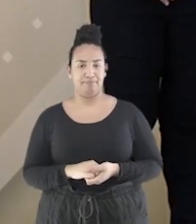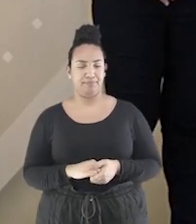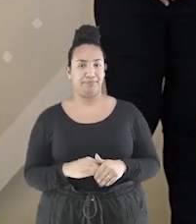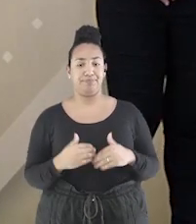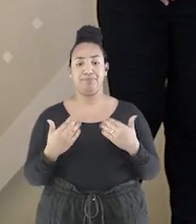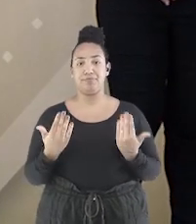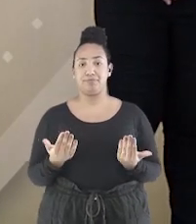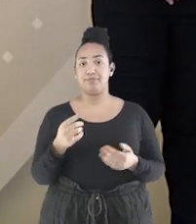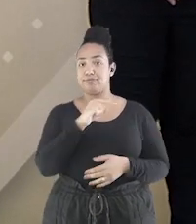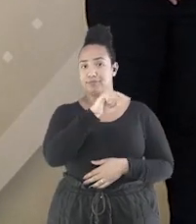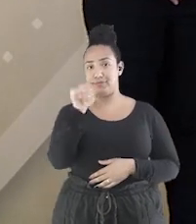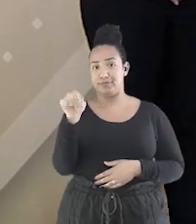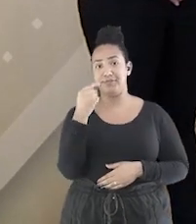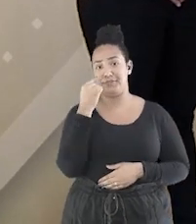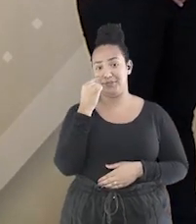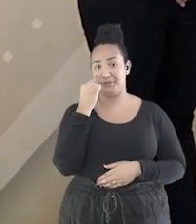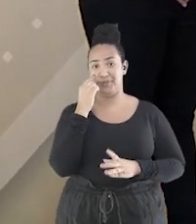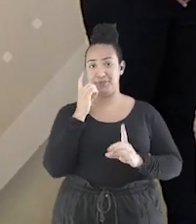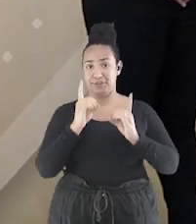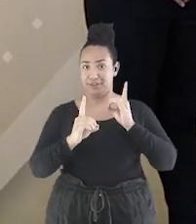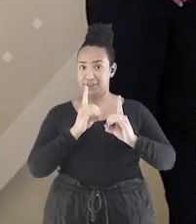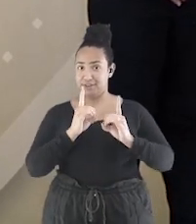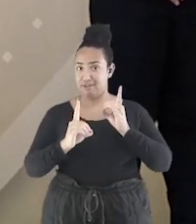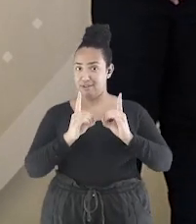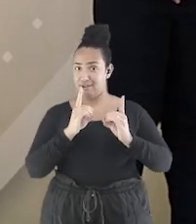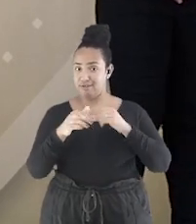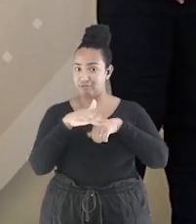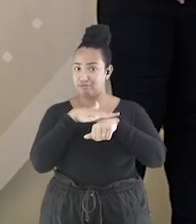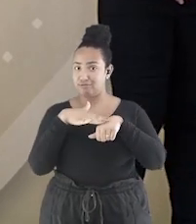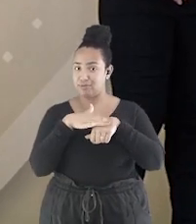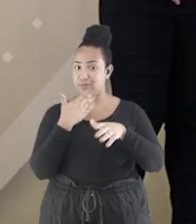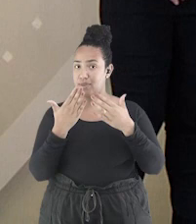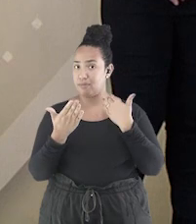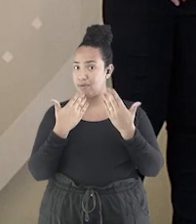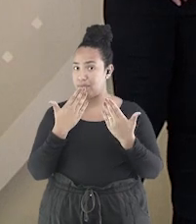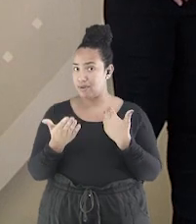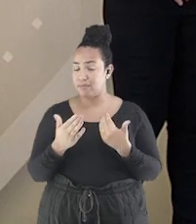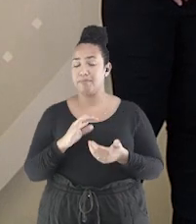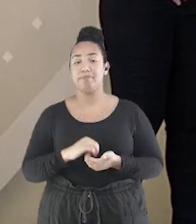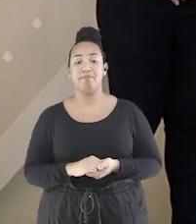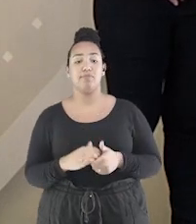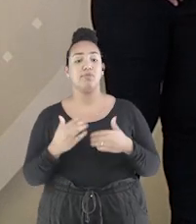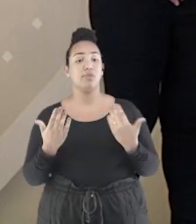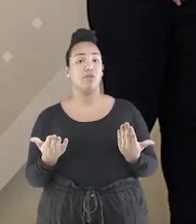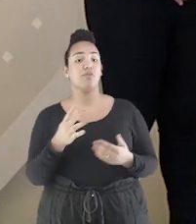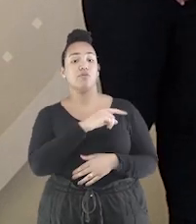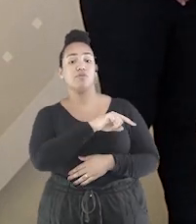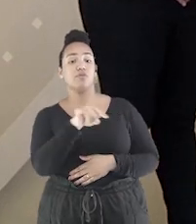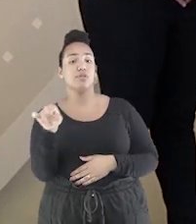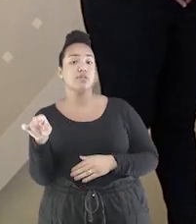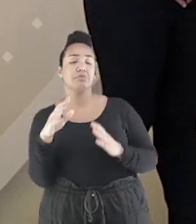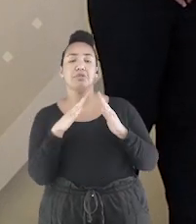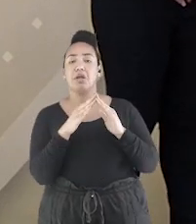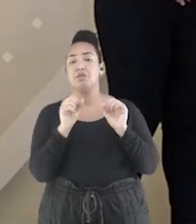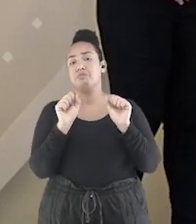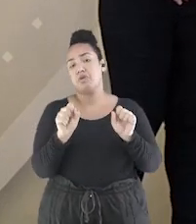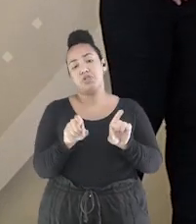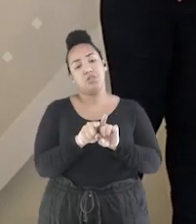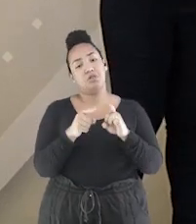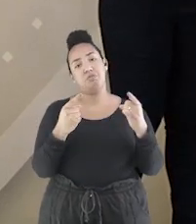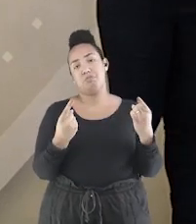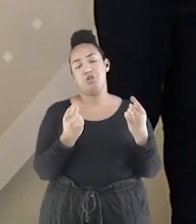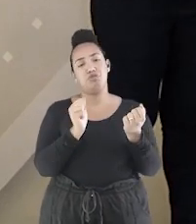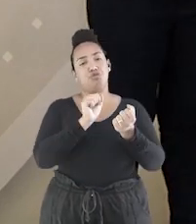Vocês acabaram de ver eu e a professora Neidiana encenando um diálogo comum que vocês aí de casa poderiam ter com qualquer